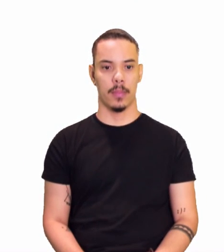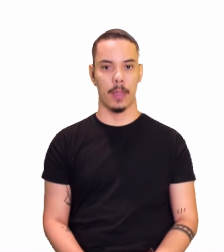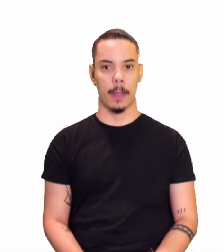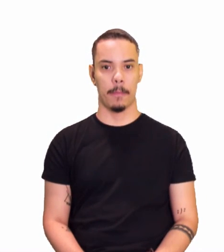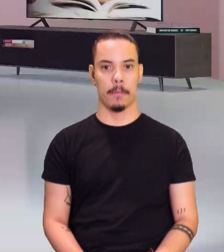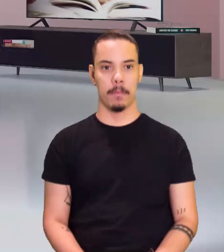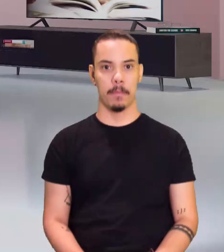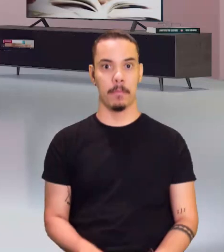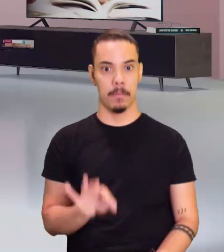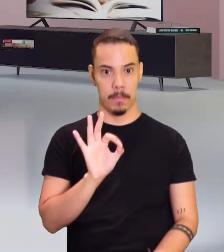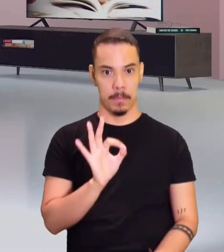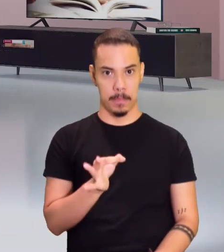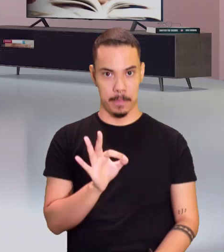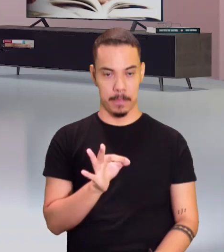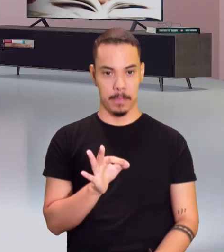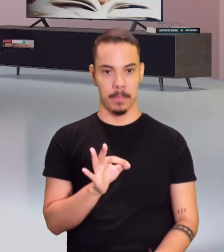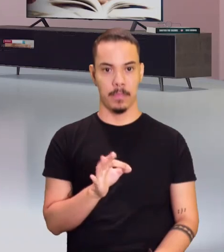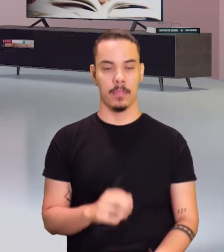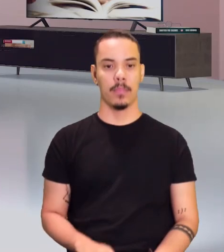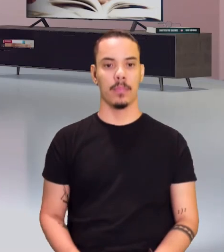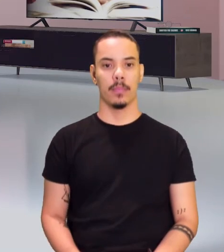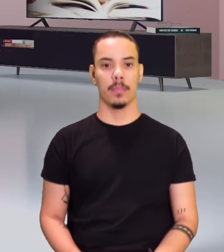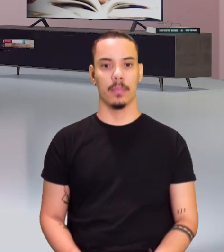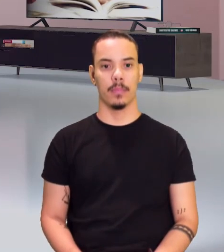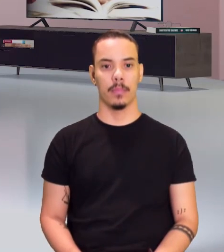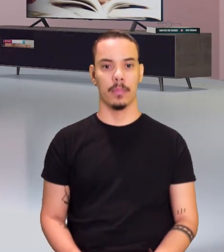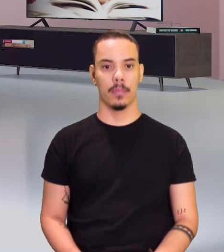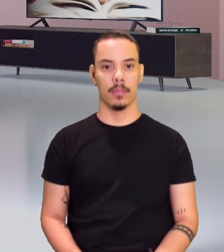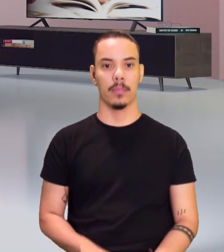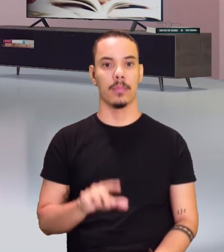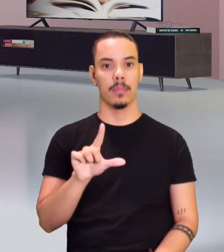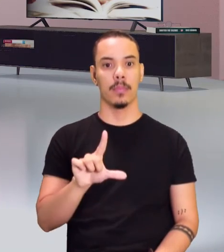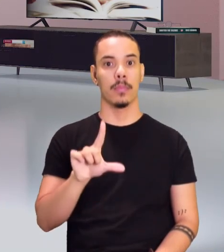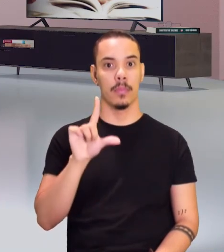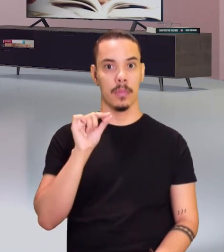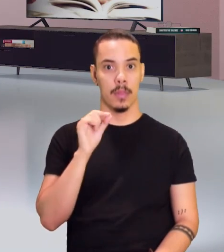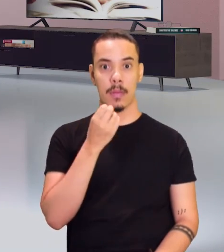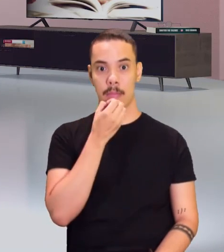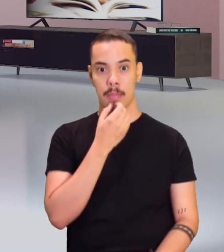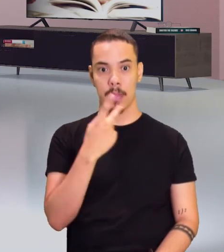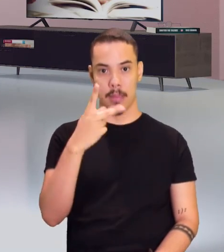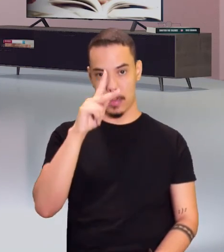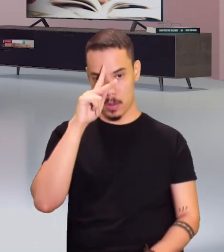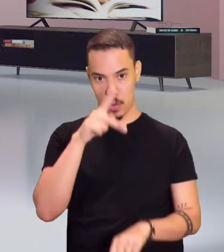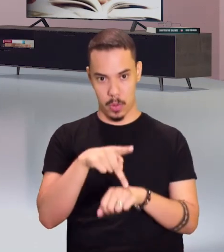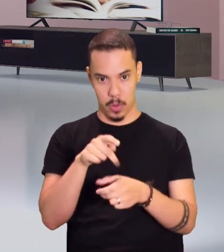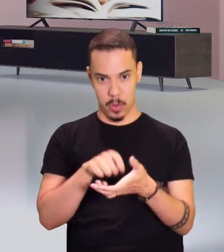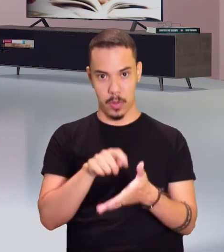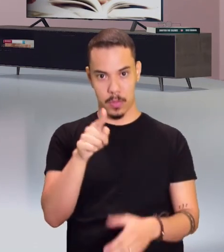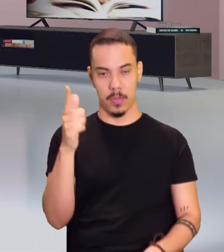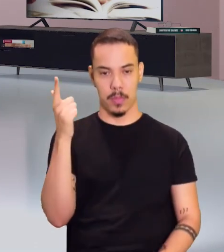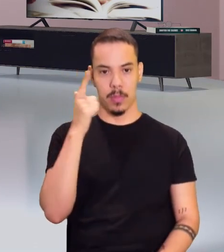produzir. Beleza? Capricha, escolha bem seu autor, né? E aí você